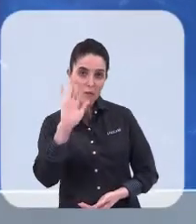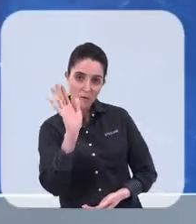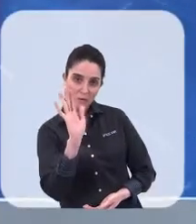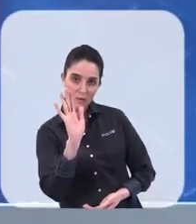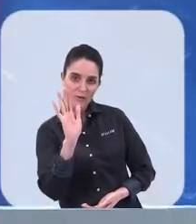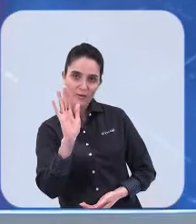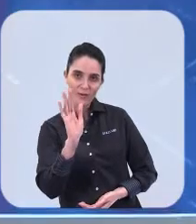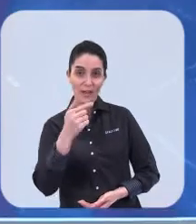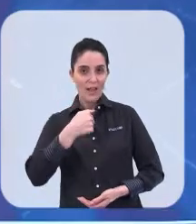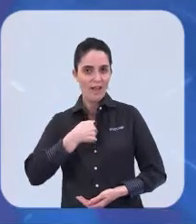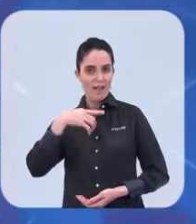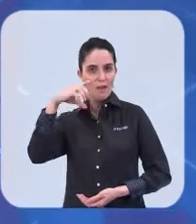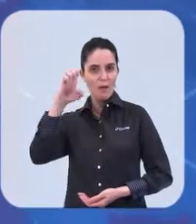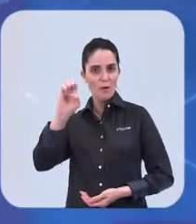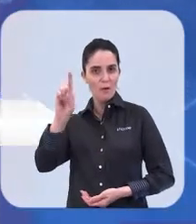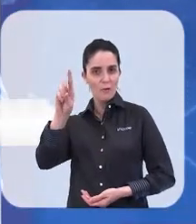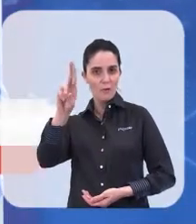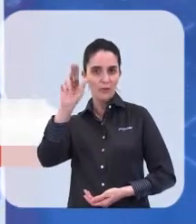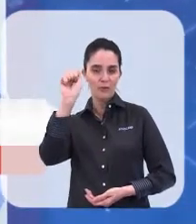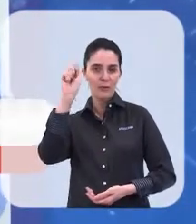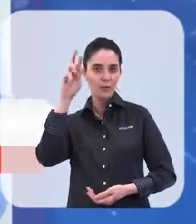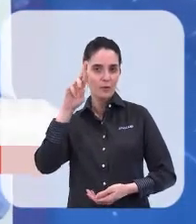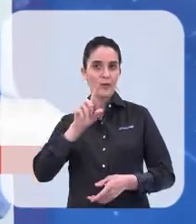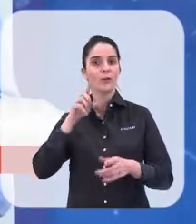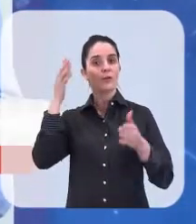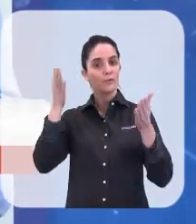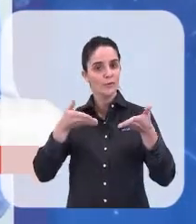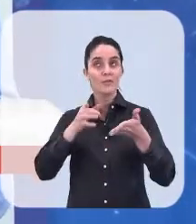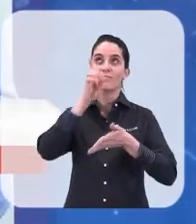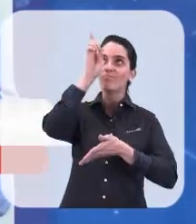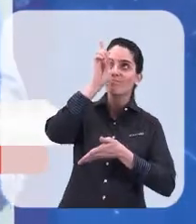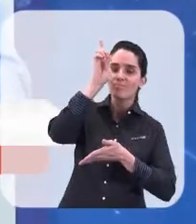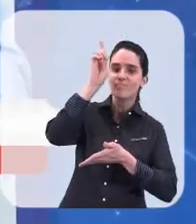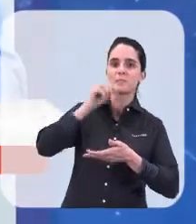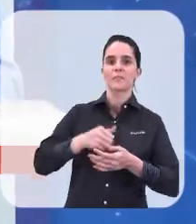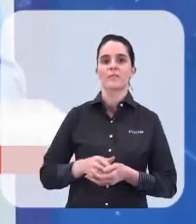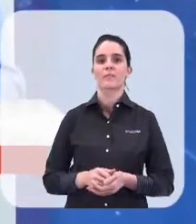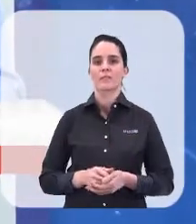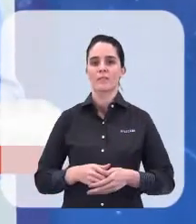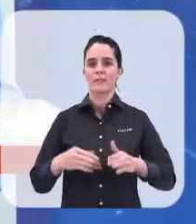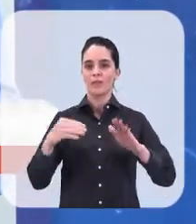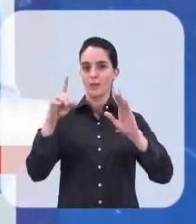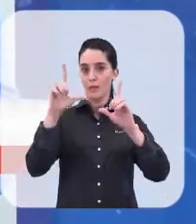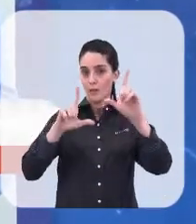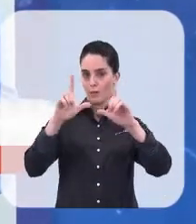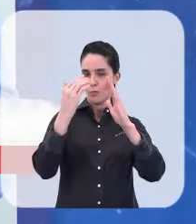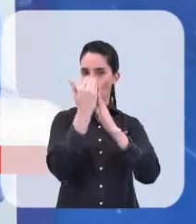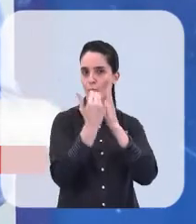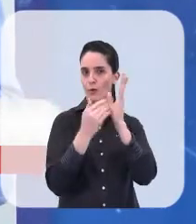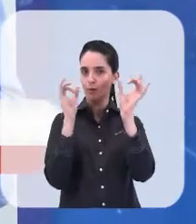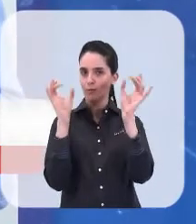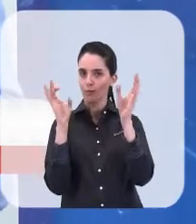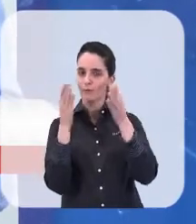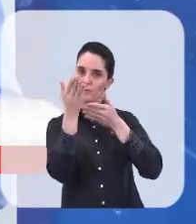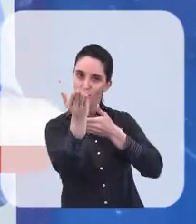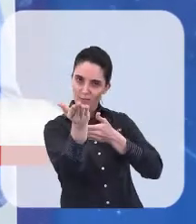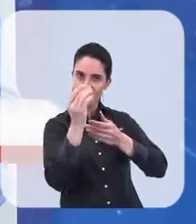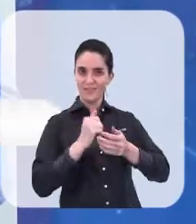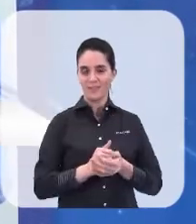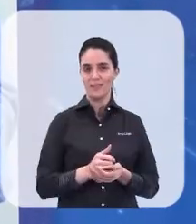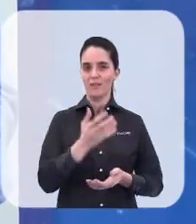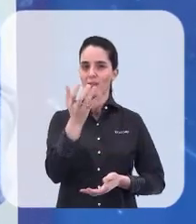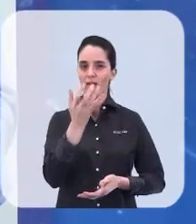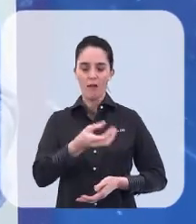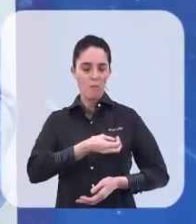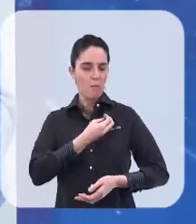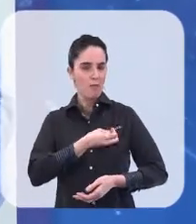Olá, eu sou Eduardo Mendes e você está no Mastermind em Foco. Um programa feito especialmente para você, que quer